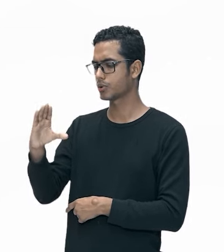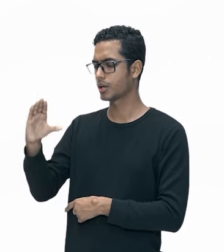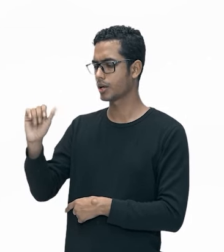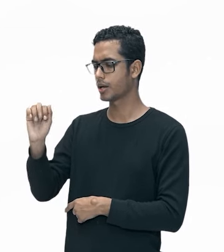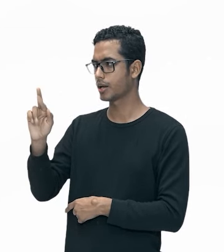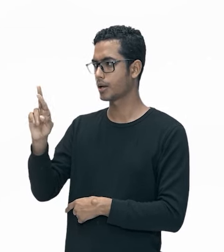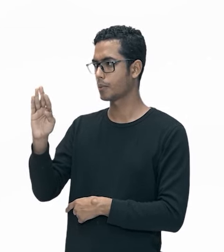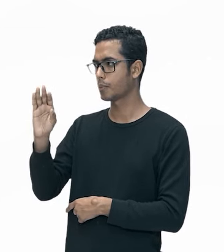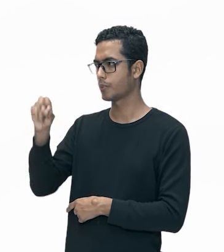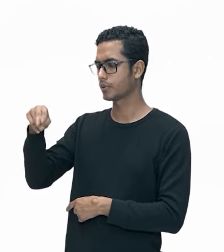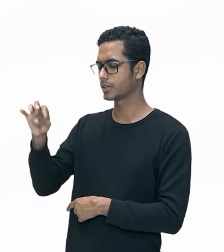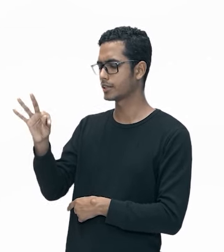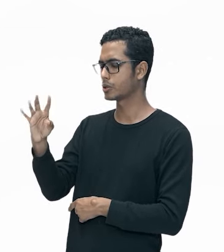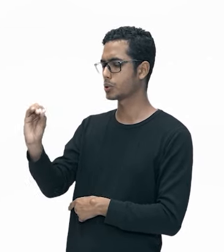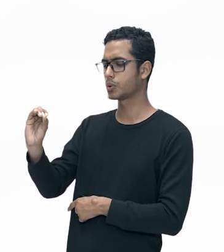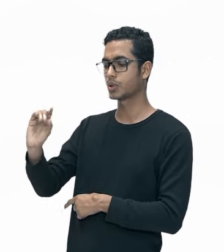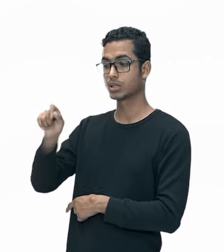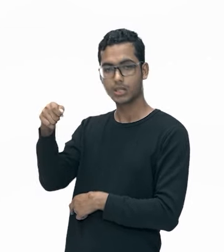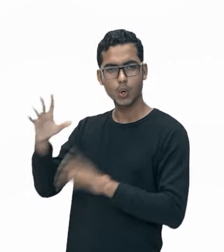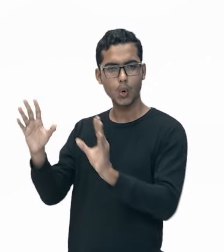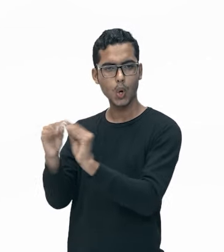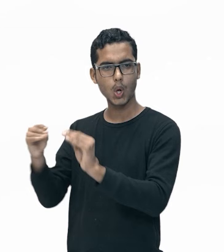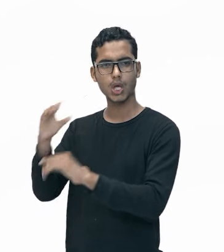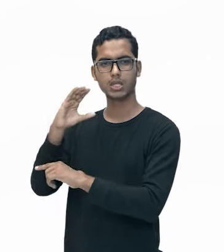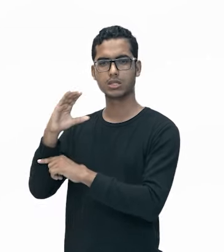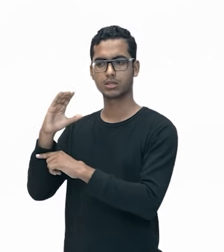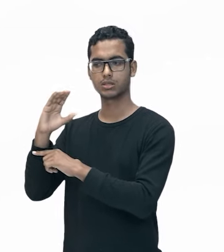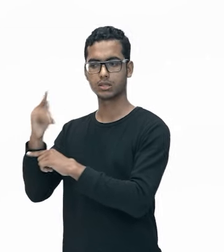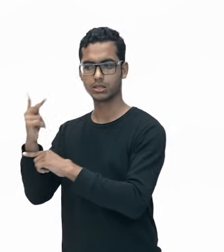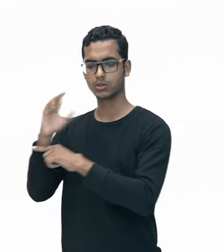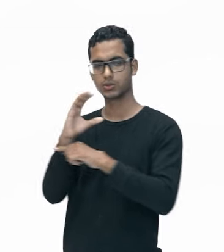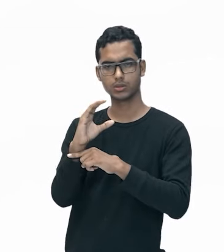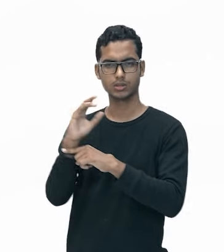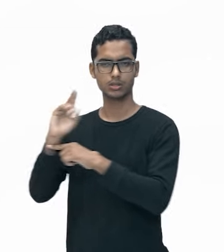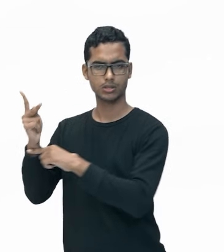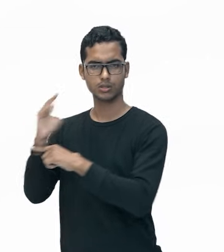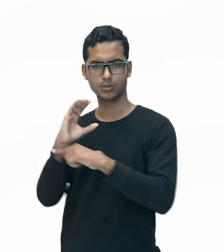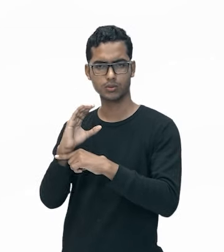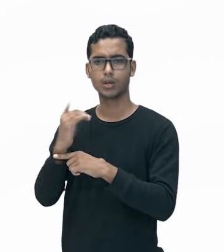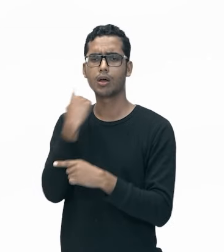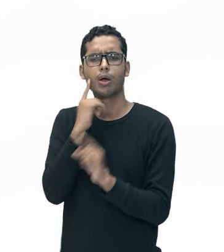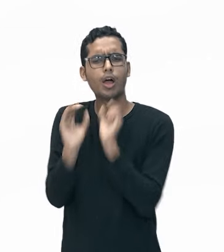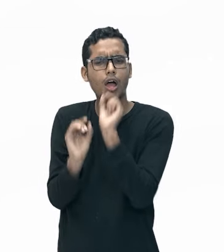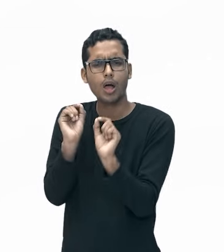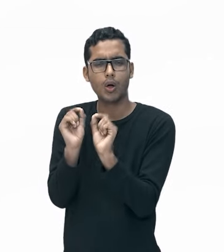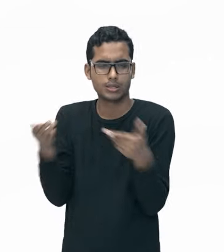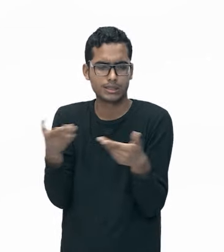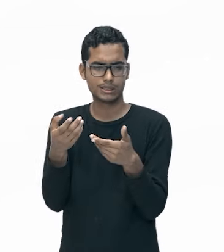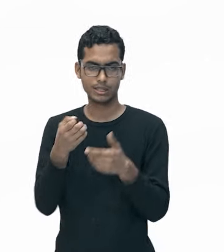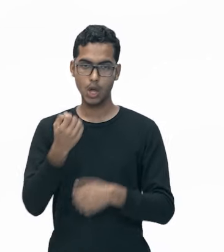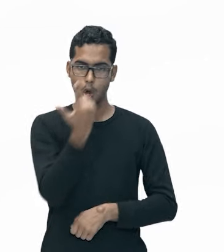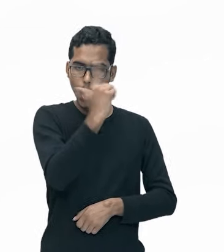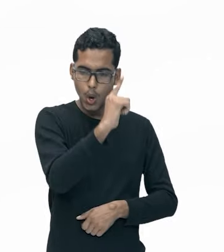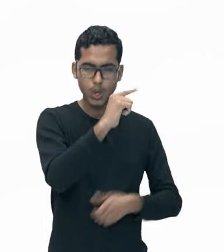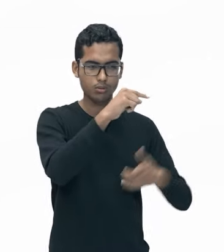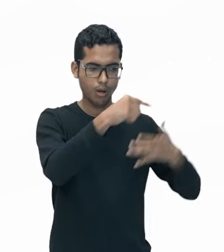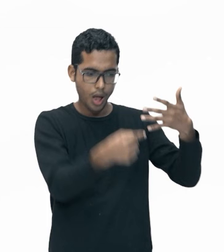aqui olha somente carbono hidrogênio tá Se tiver qualquer outro elemento gente não é mais um